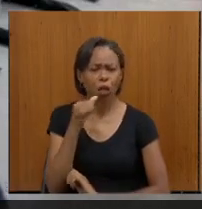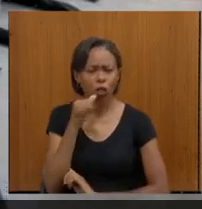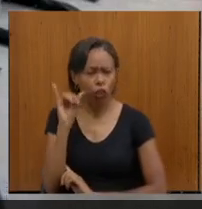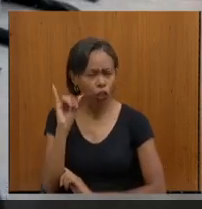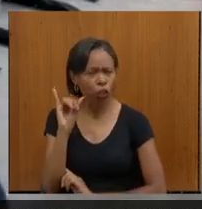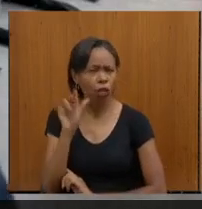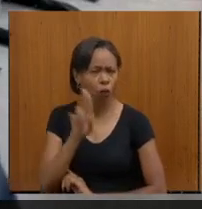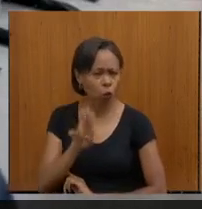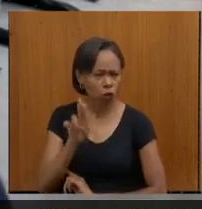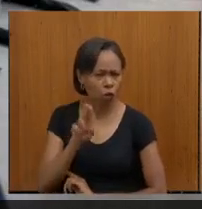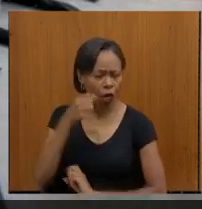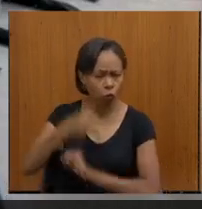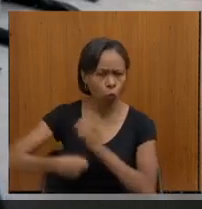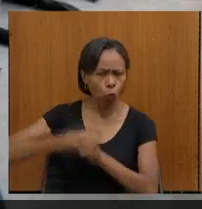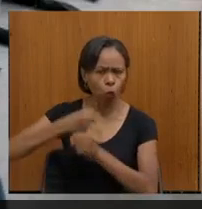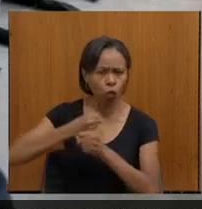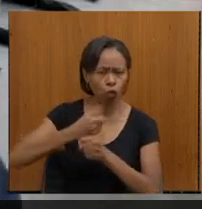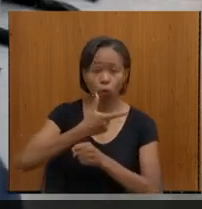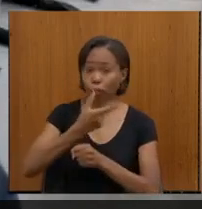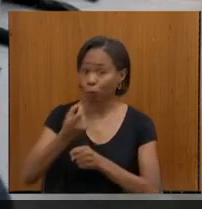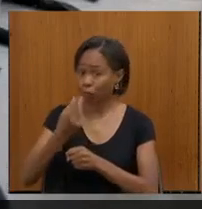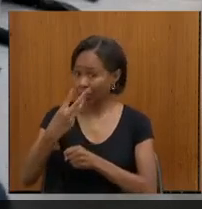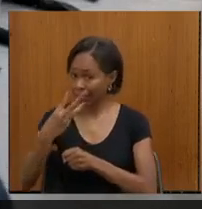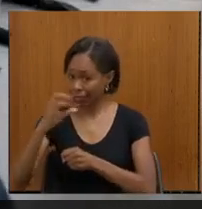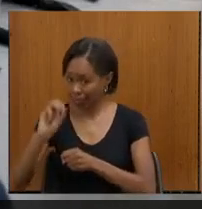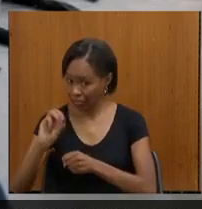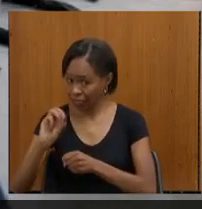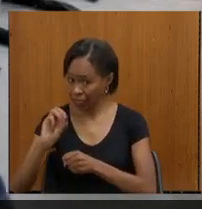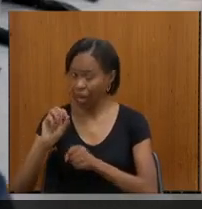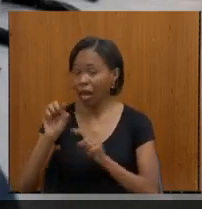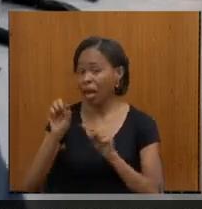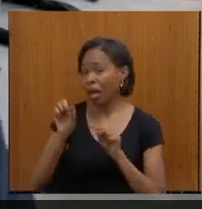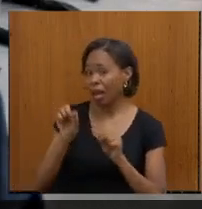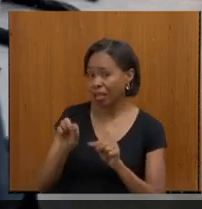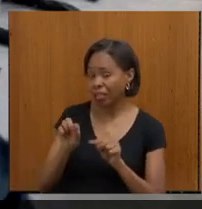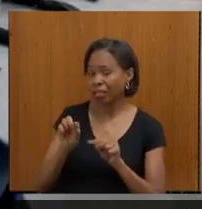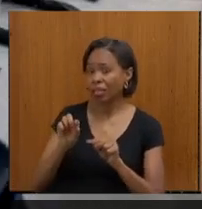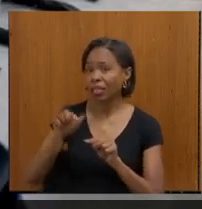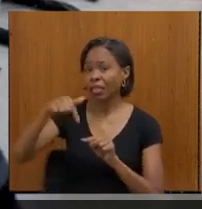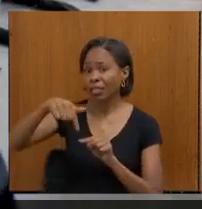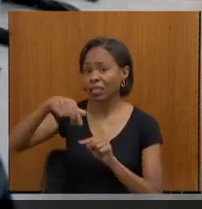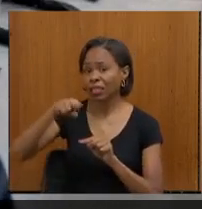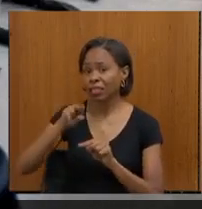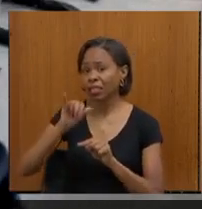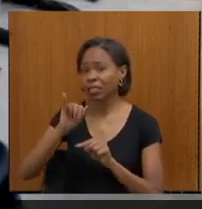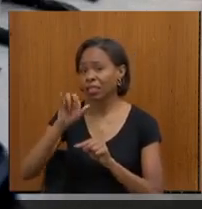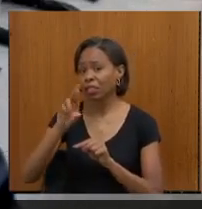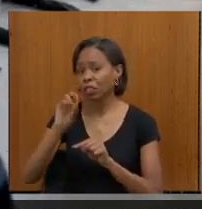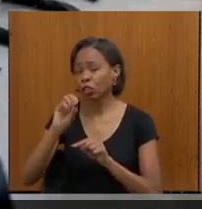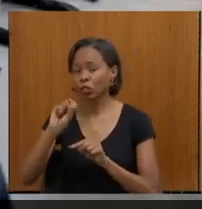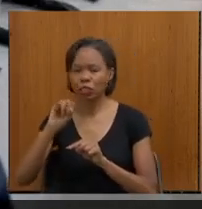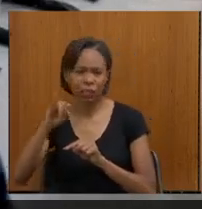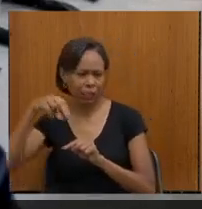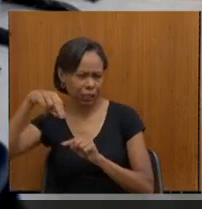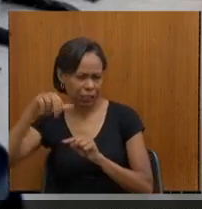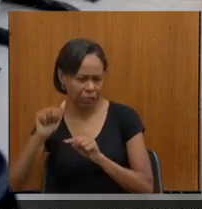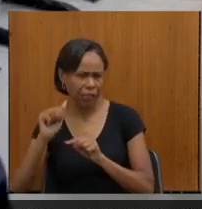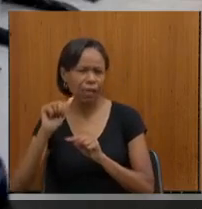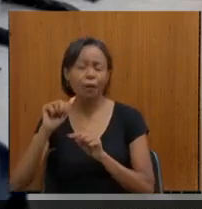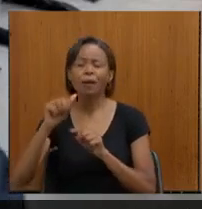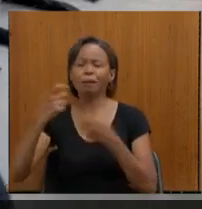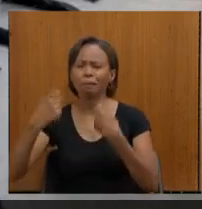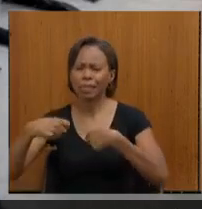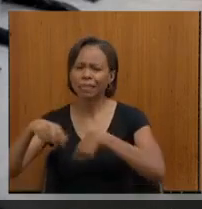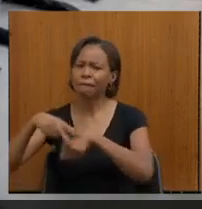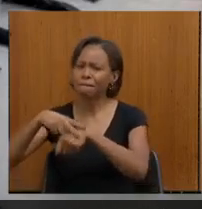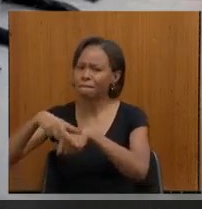foi 30 por dois por cento desta que você não tem que ser que vacina nerd e